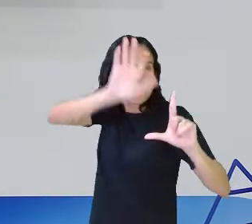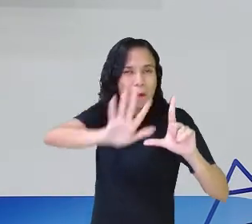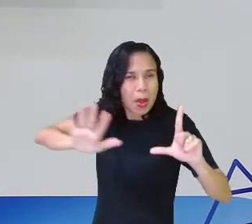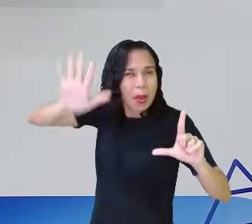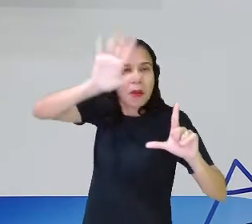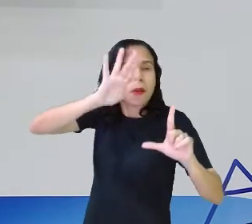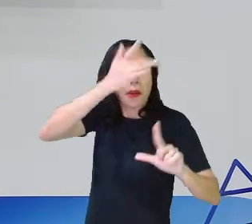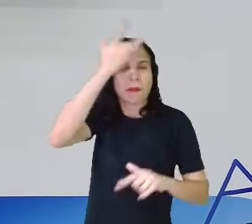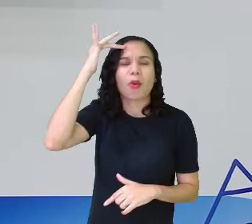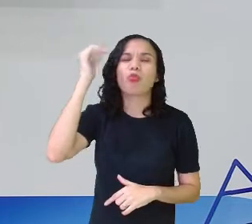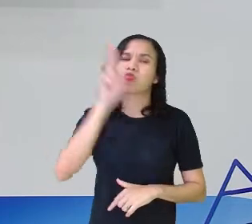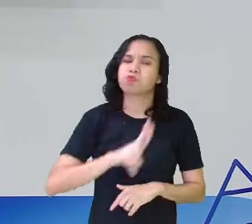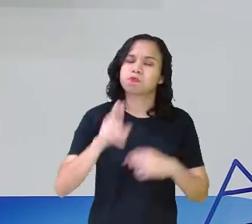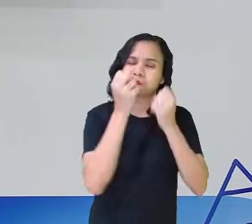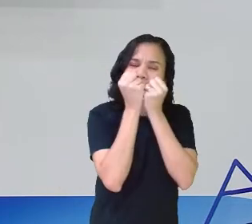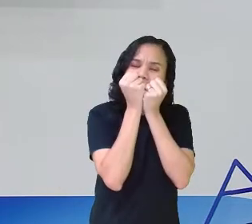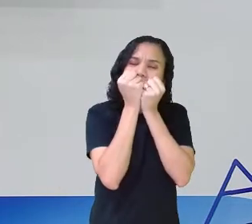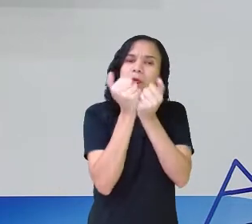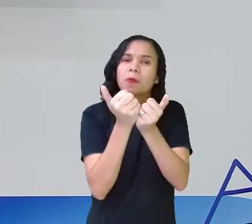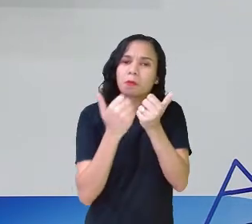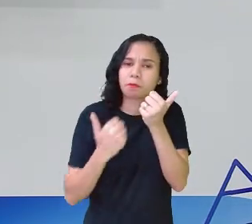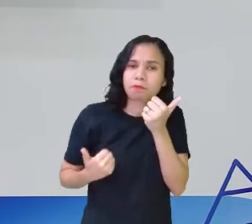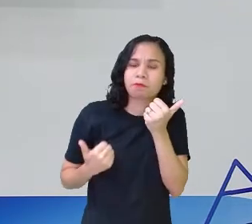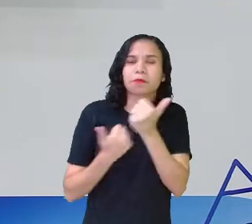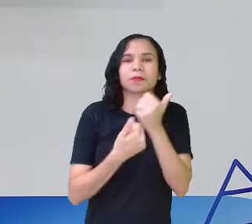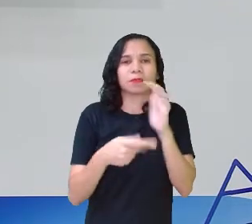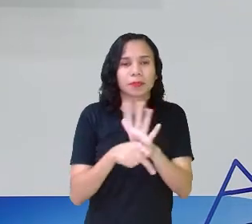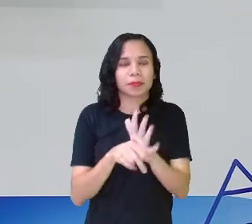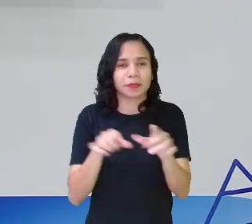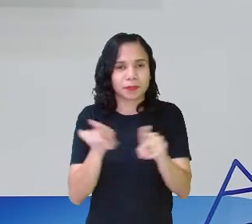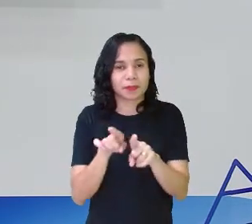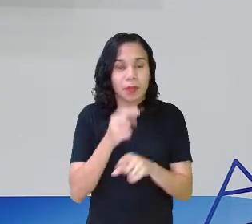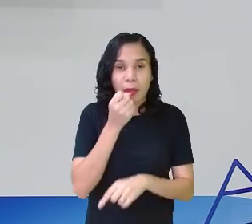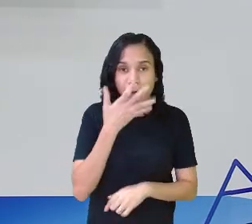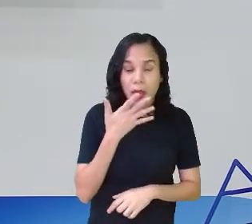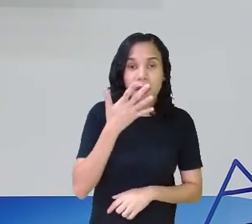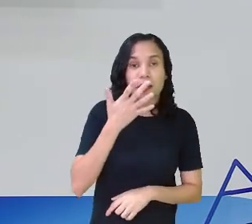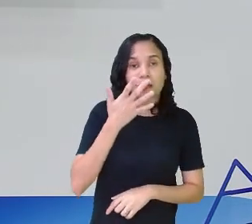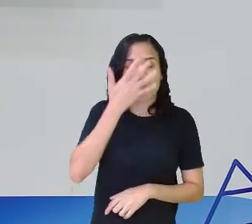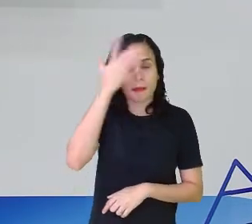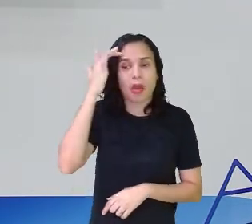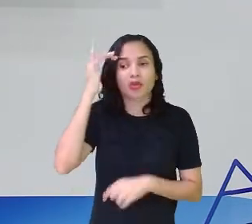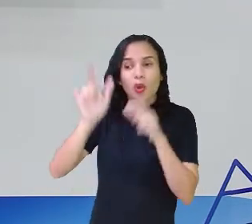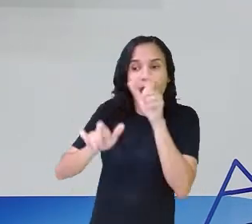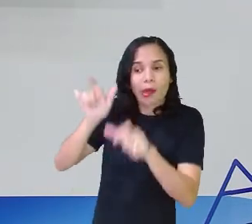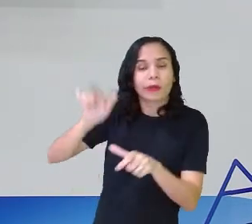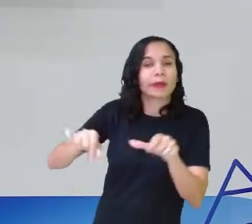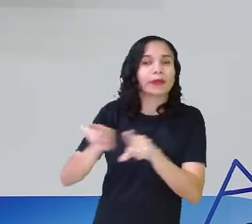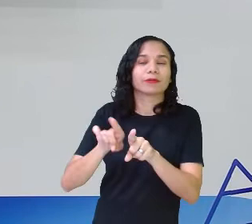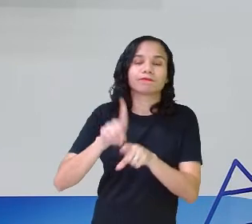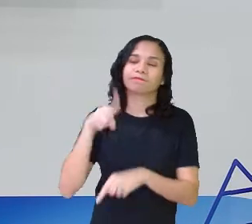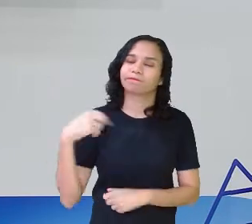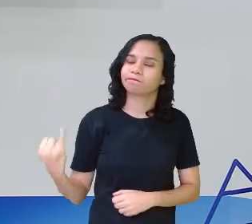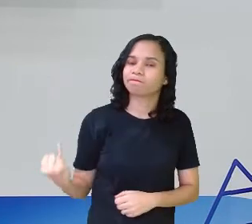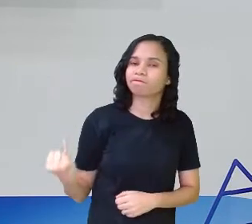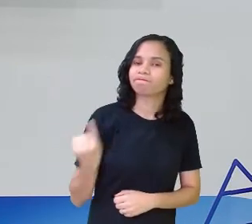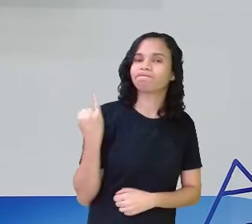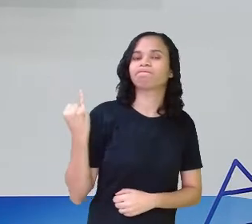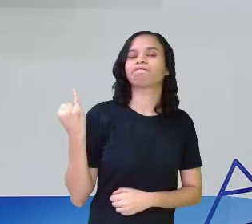com esse aparato, com esse suporte, funcionam bem e para algumas tantas outras é fundamental,